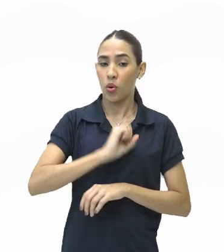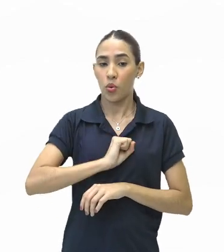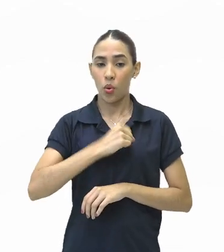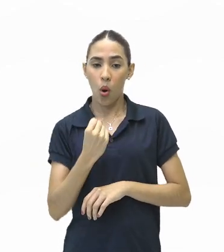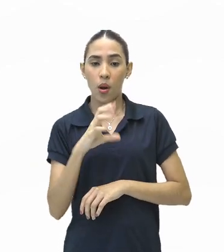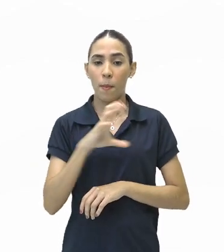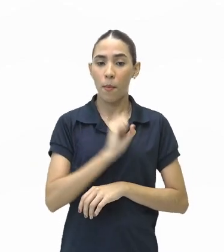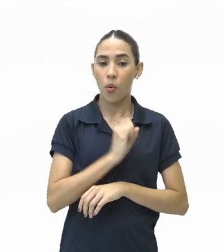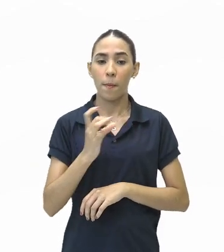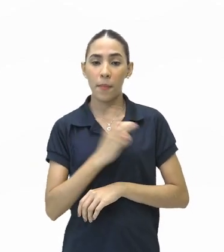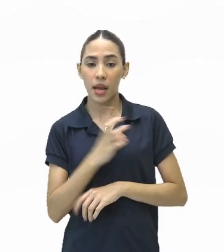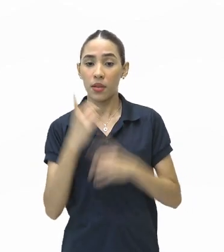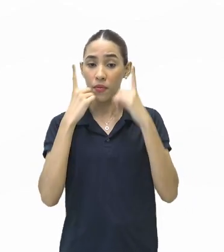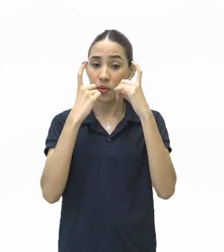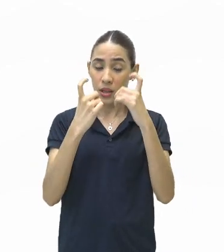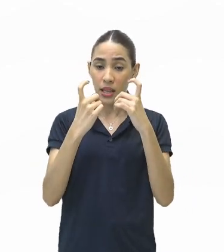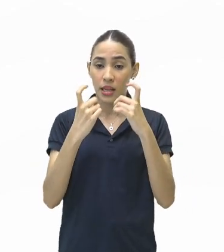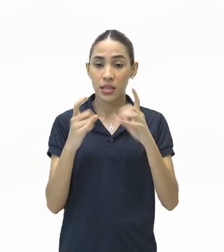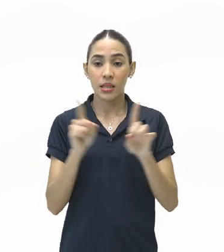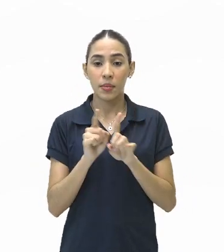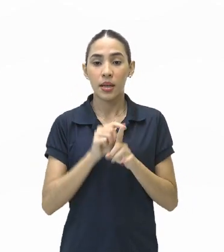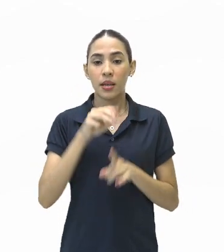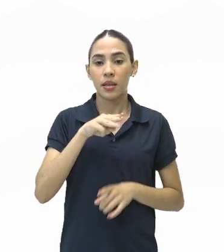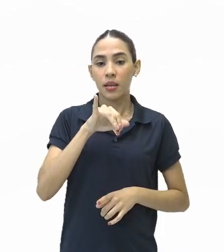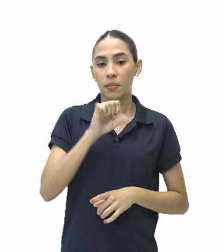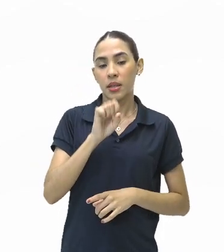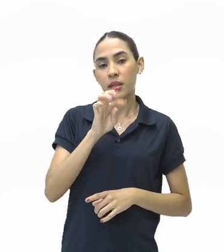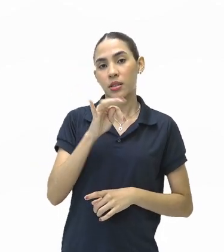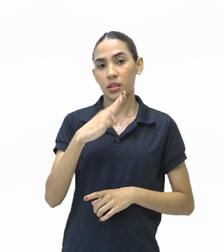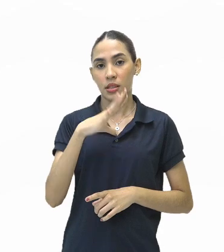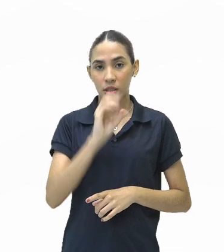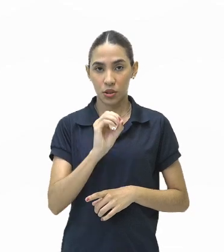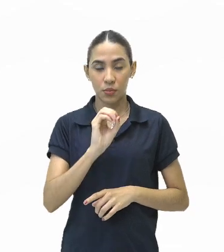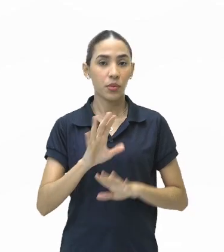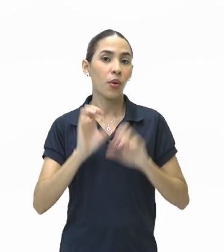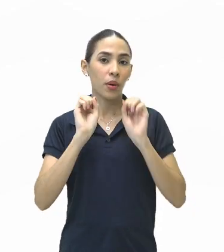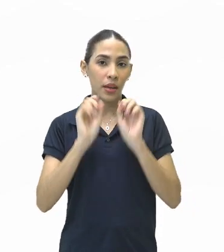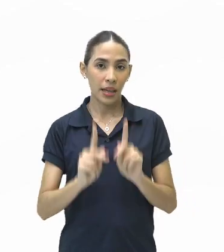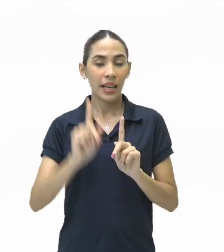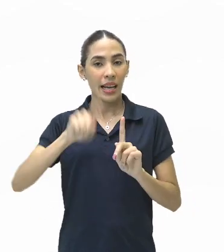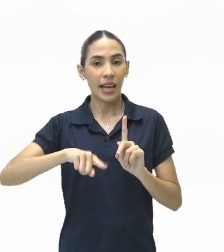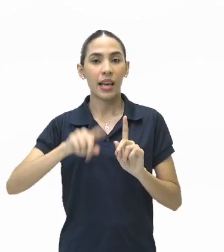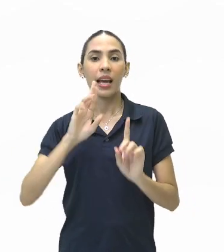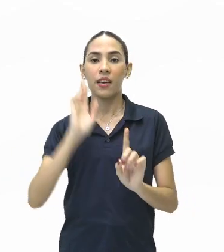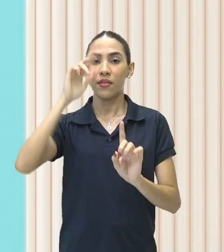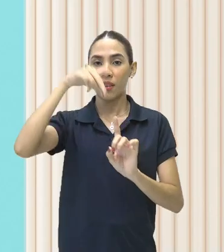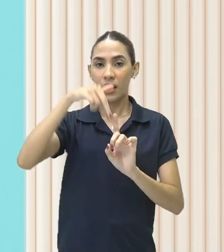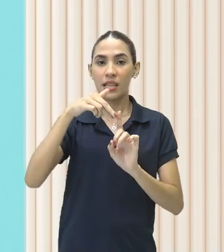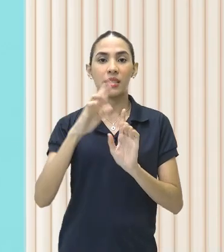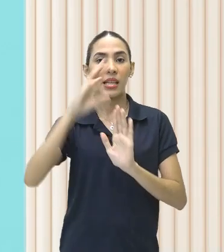ódio, amor, medo, violência, misticismo. Tá bom? Então, essas são as marcas de